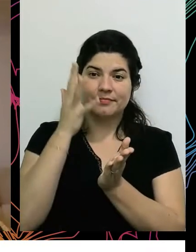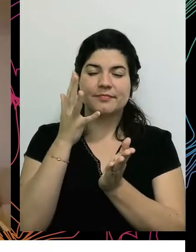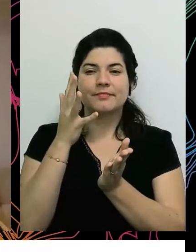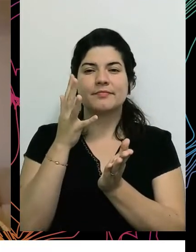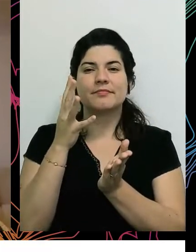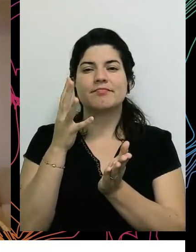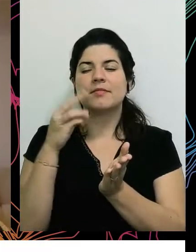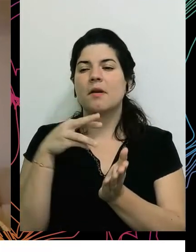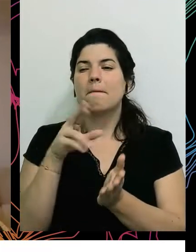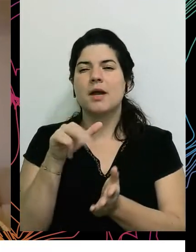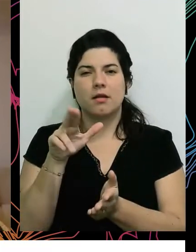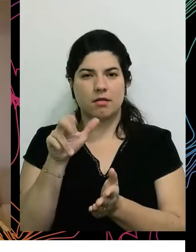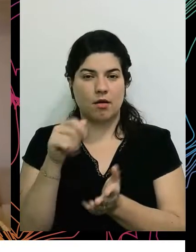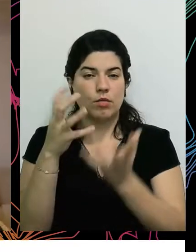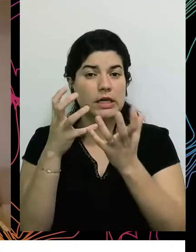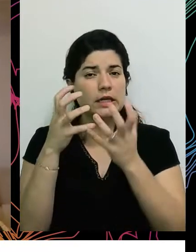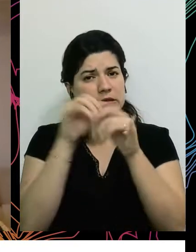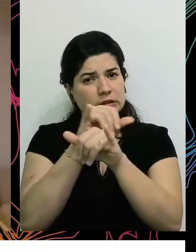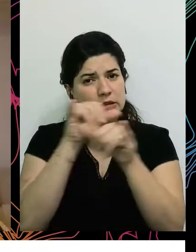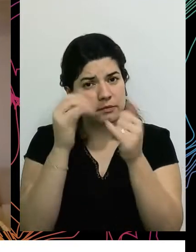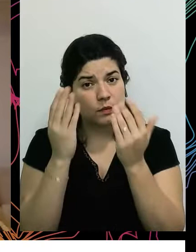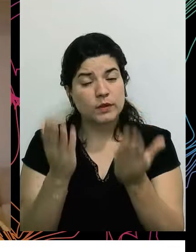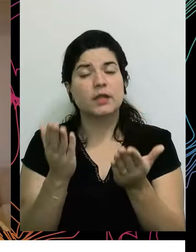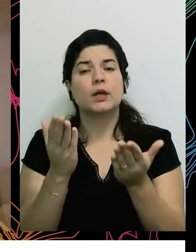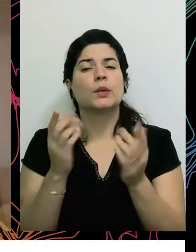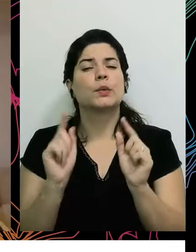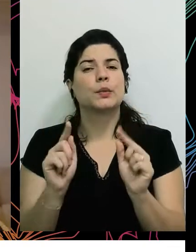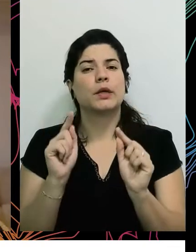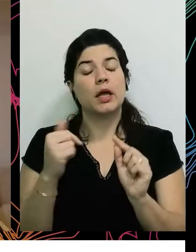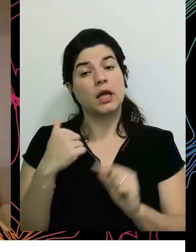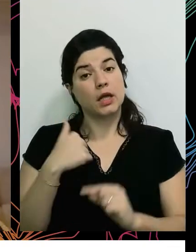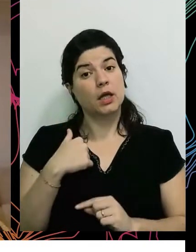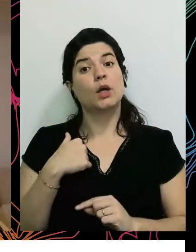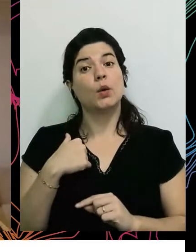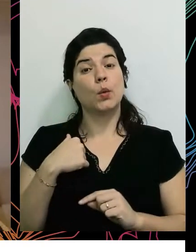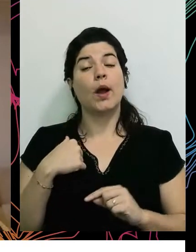queria dizer para você que eu sou uma ativista